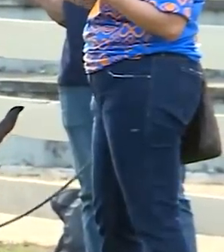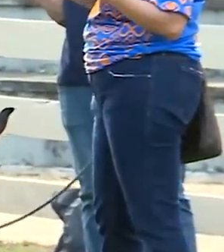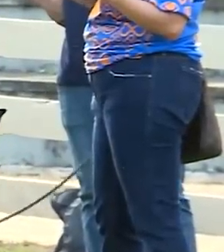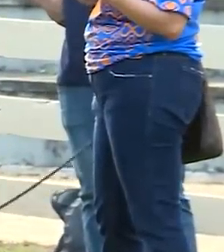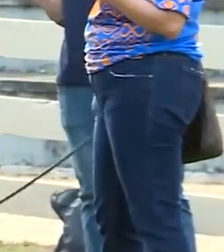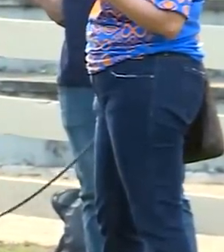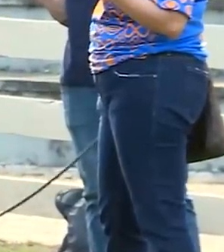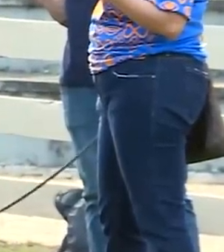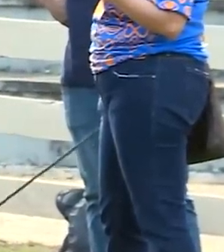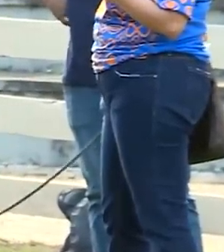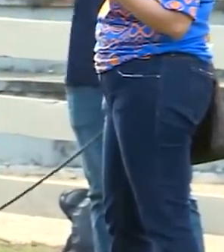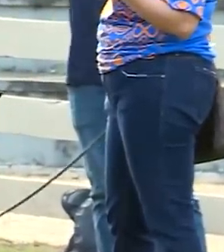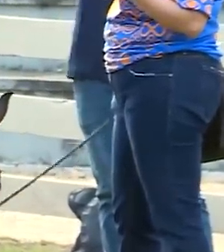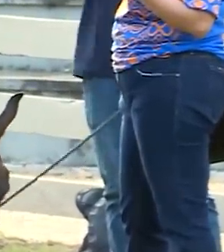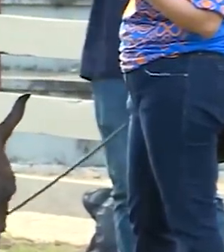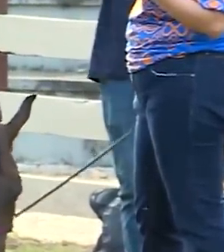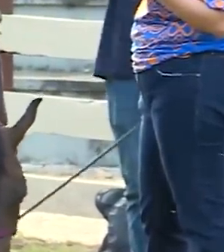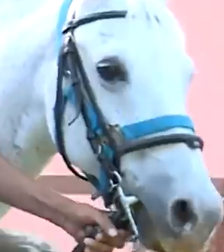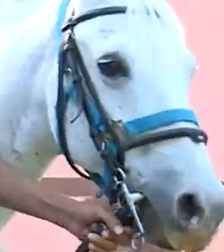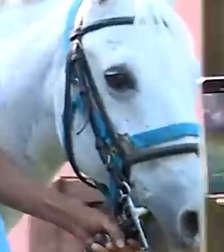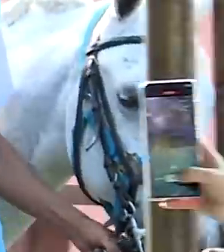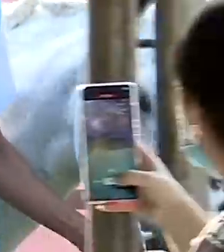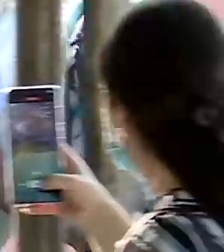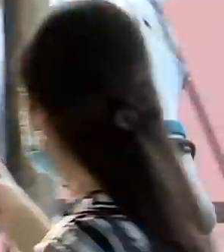Tchau, tchau.